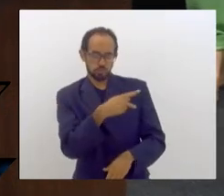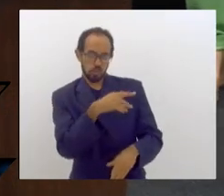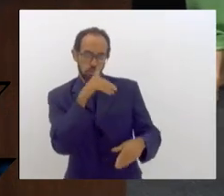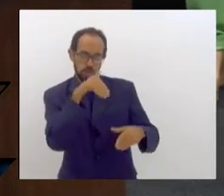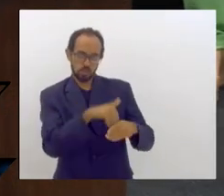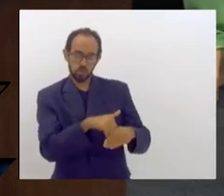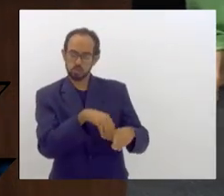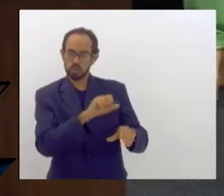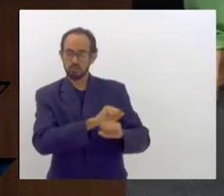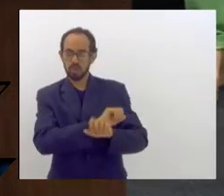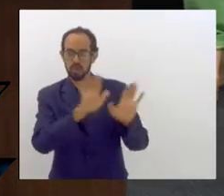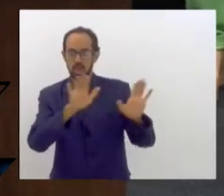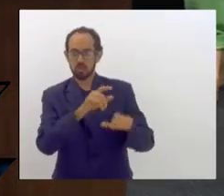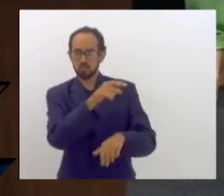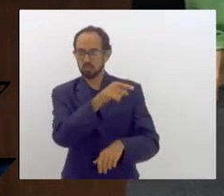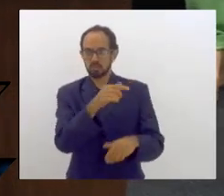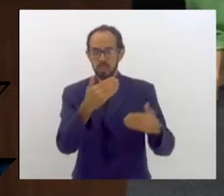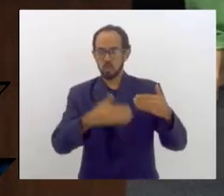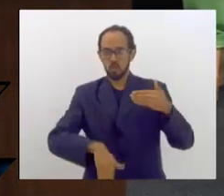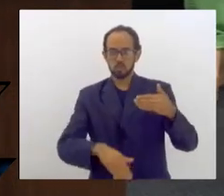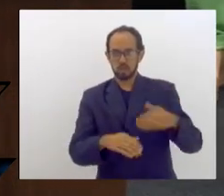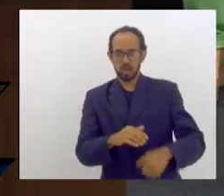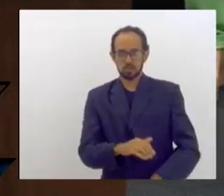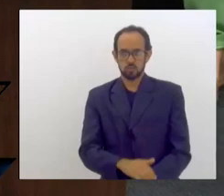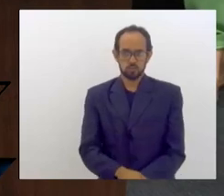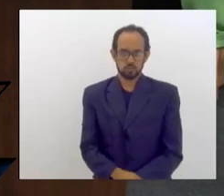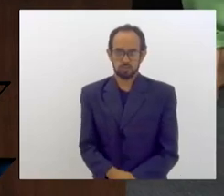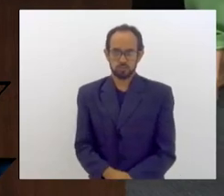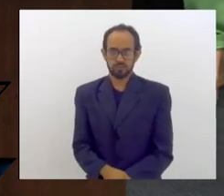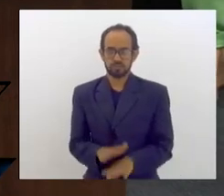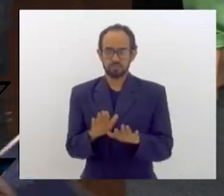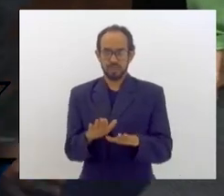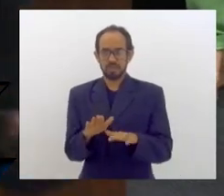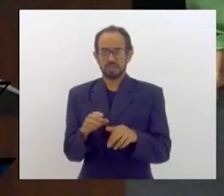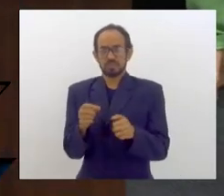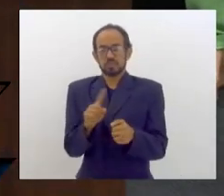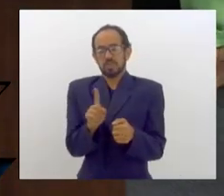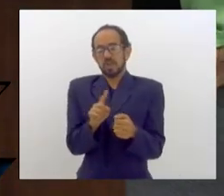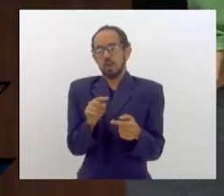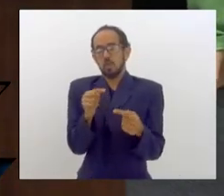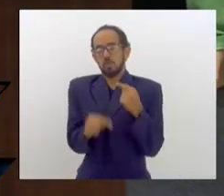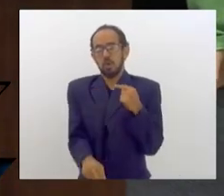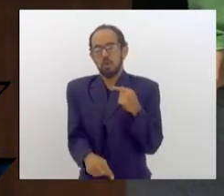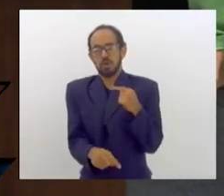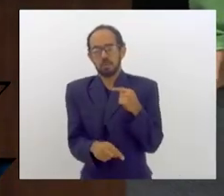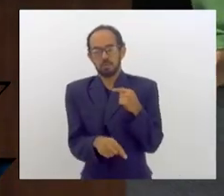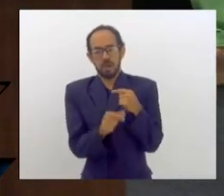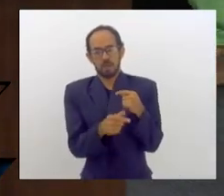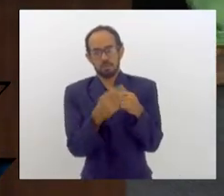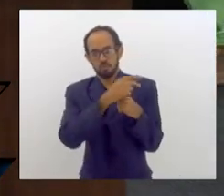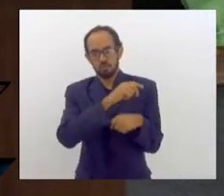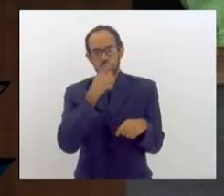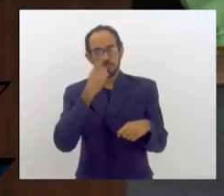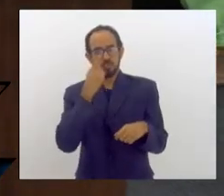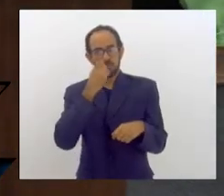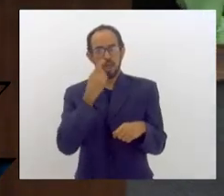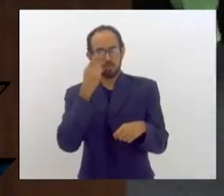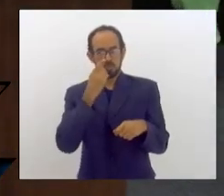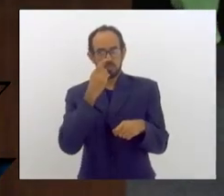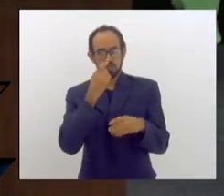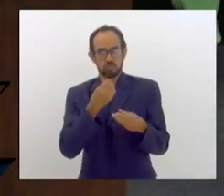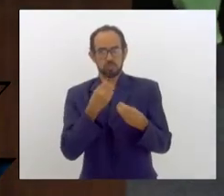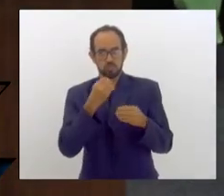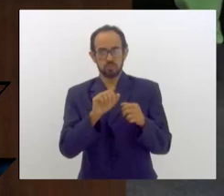claro que você é contrário ao projeto, mas você não impedia um deputado